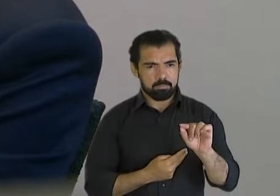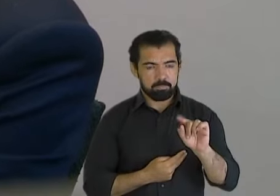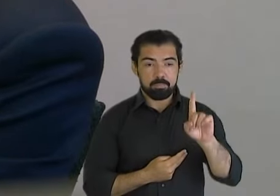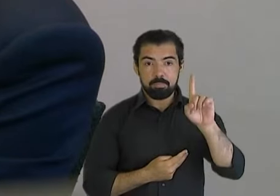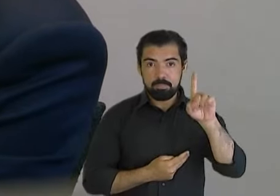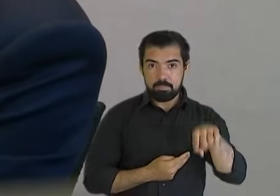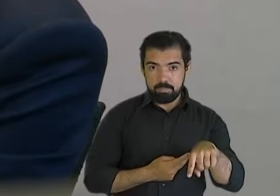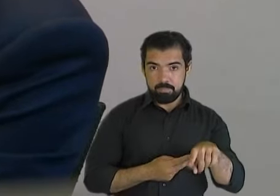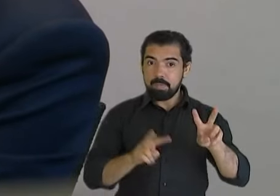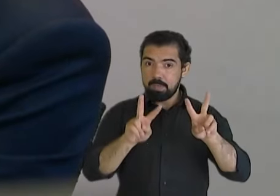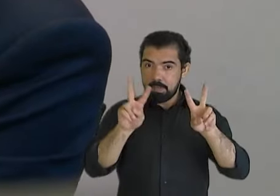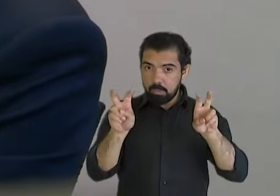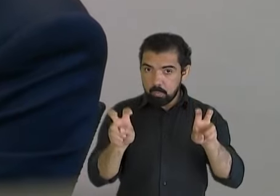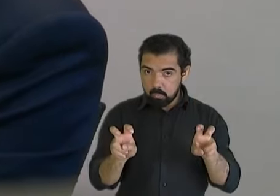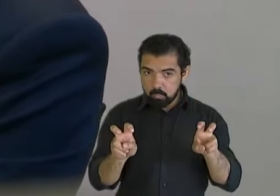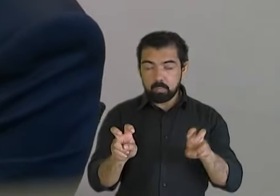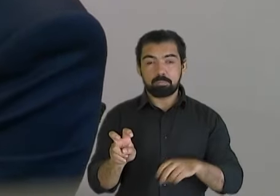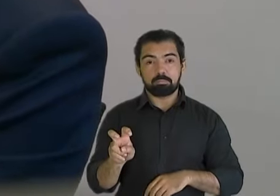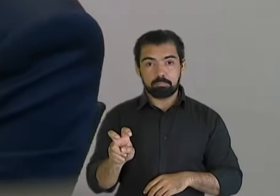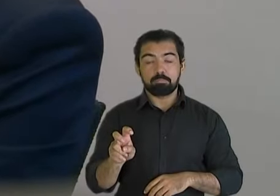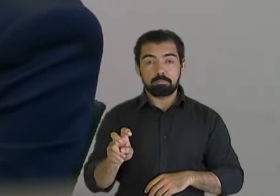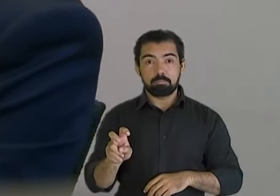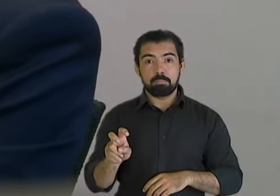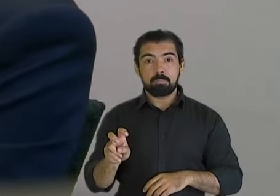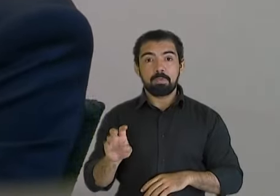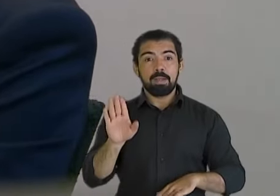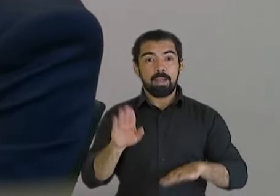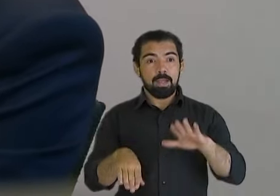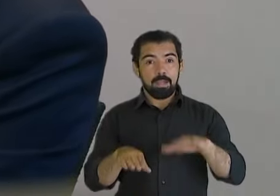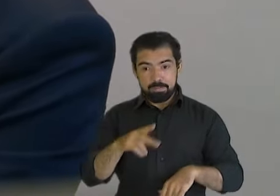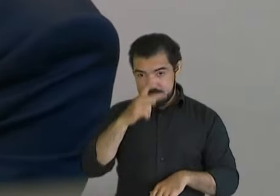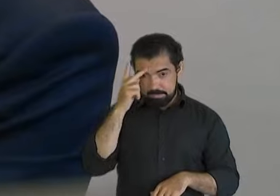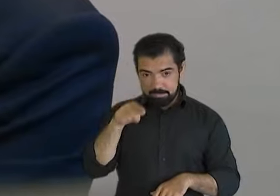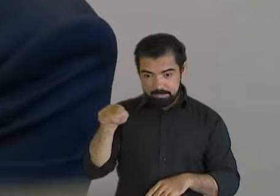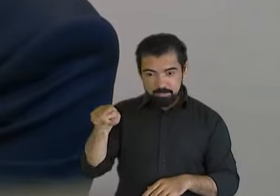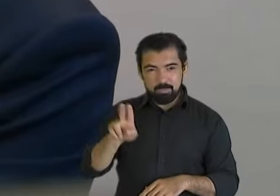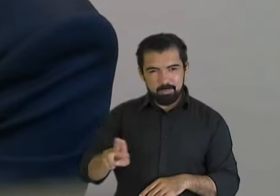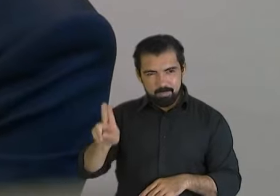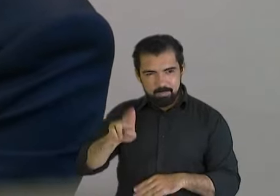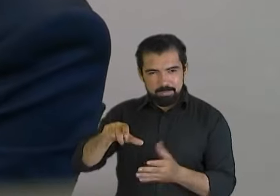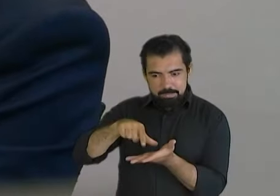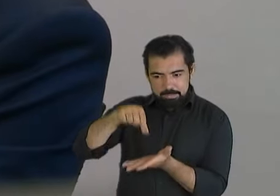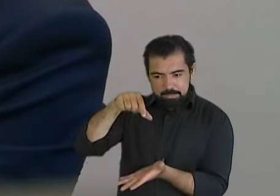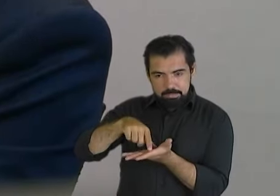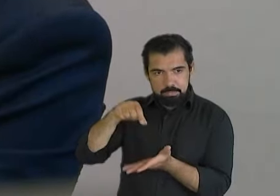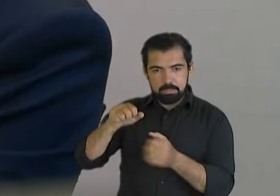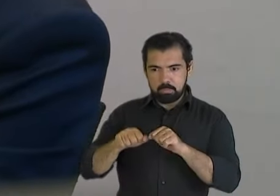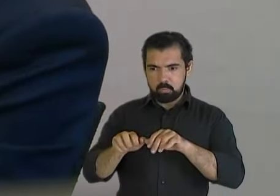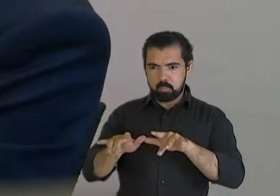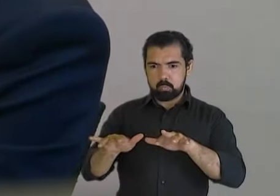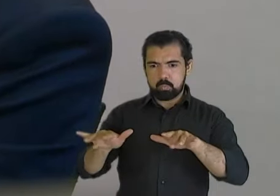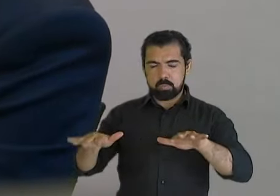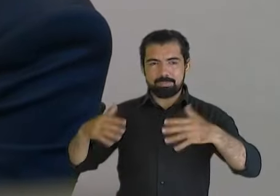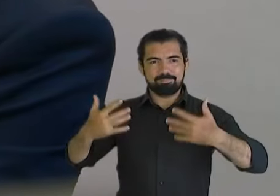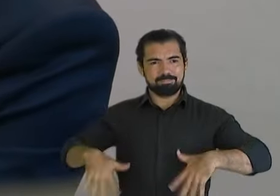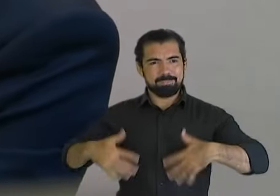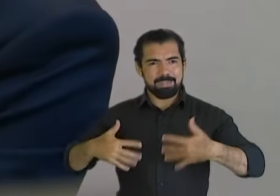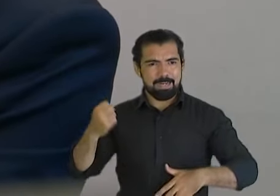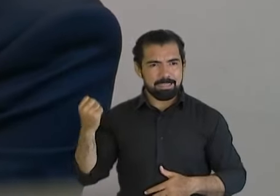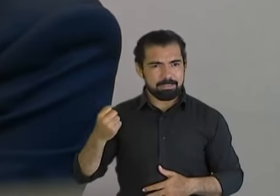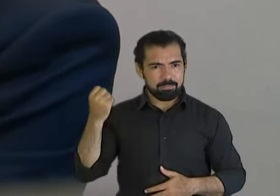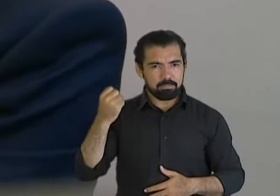grande ponto que faz com que muitas vezes esses jogos, a prática desses jogos, tomem proporções muito maiores do que a